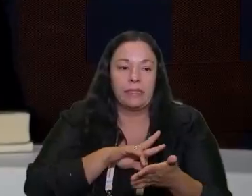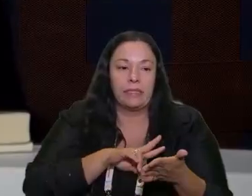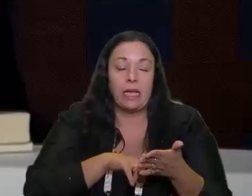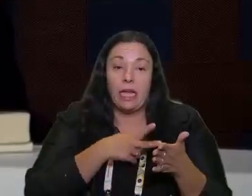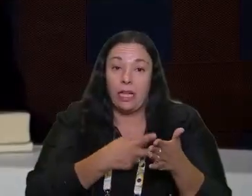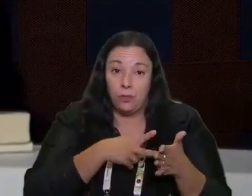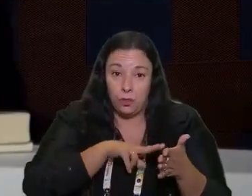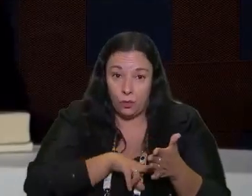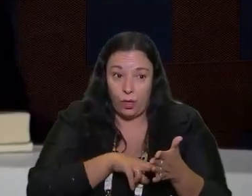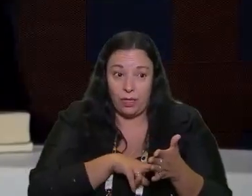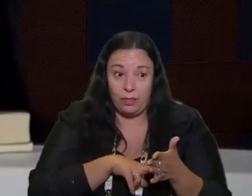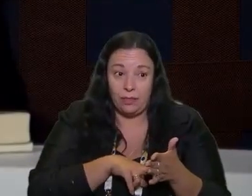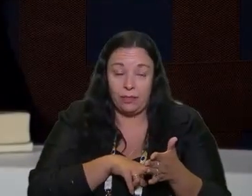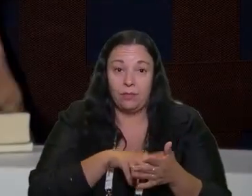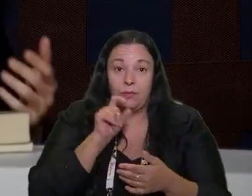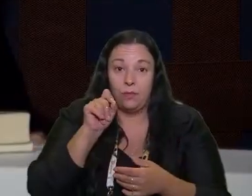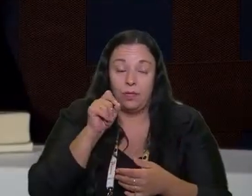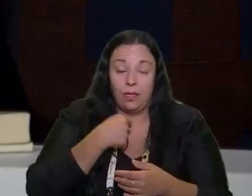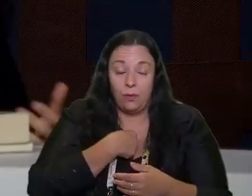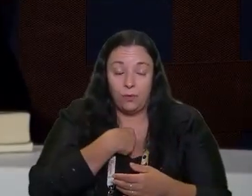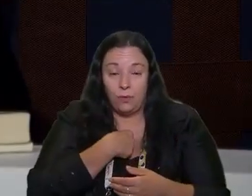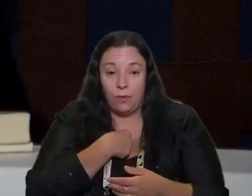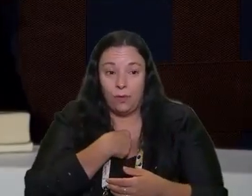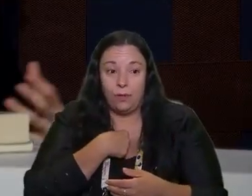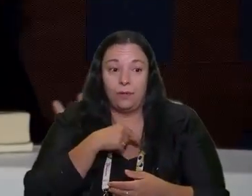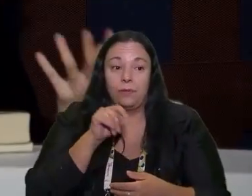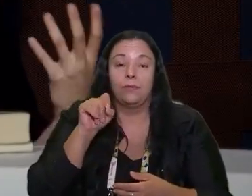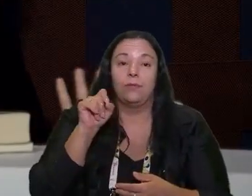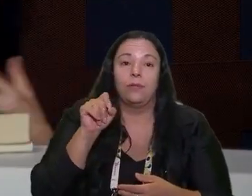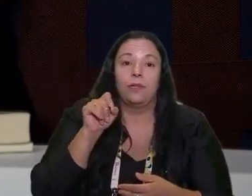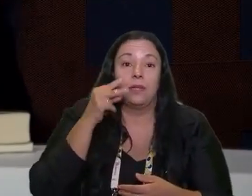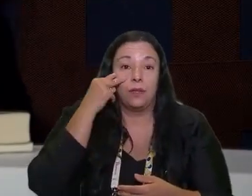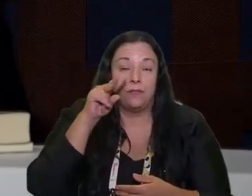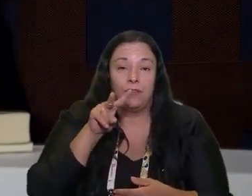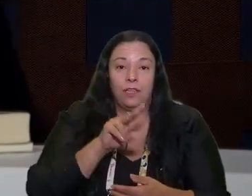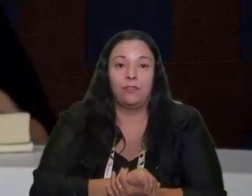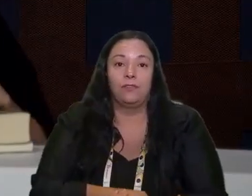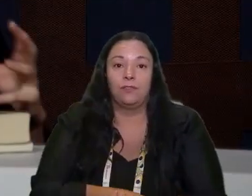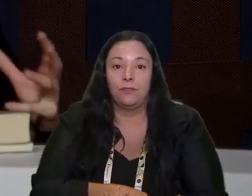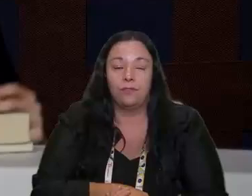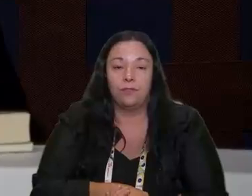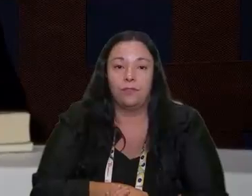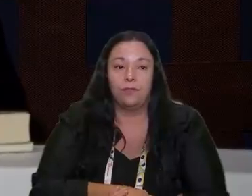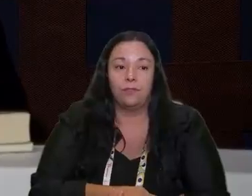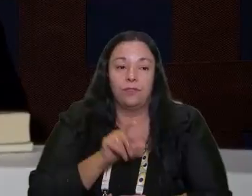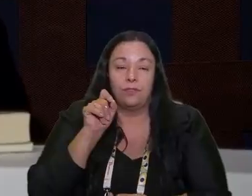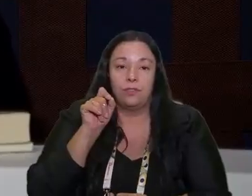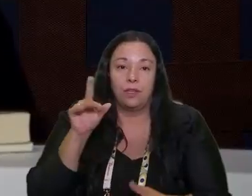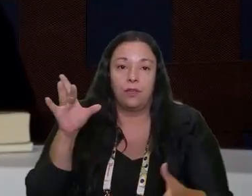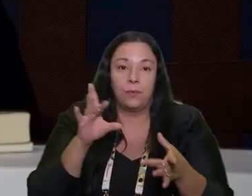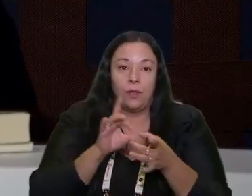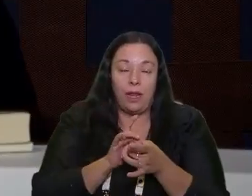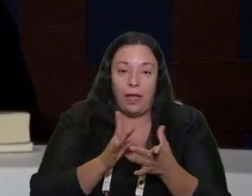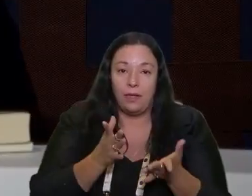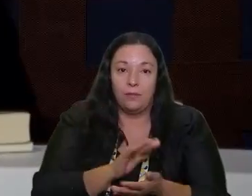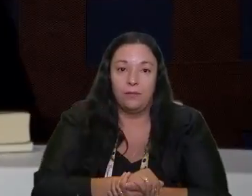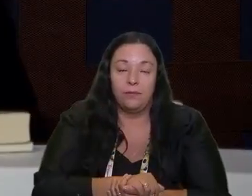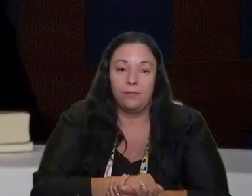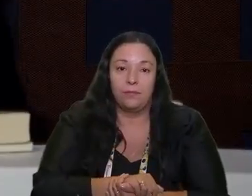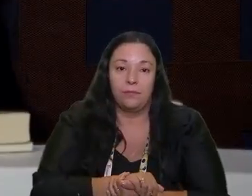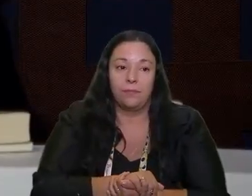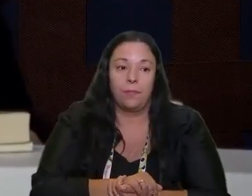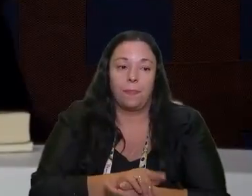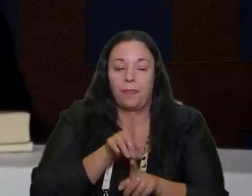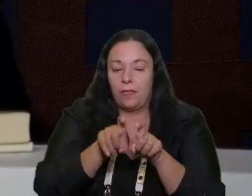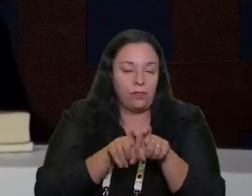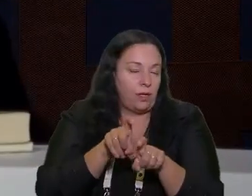traduções do que eu sou, do que é isso, do que eu vejo, de quem eu me conecto. E só a